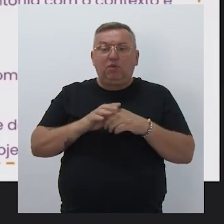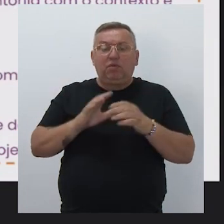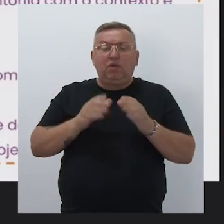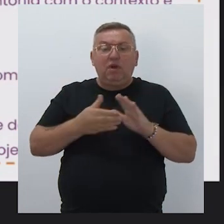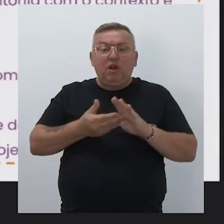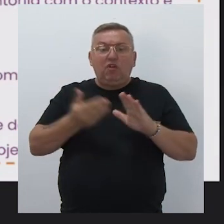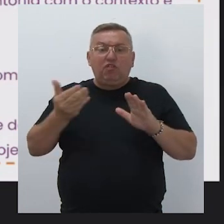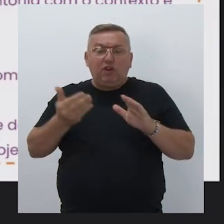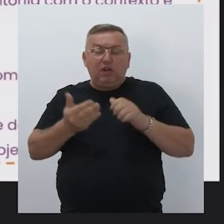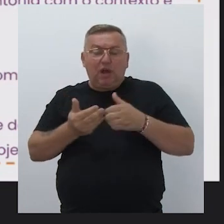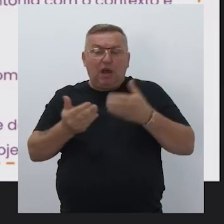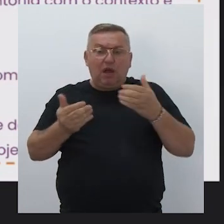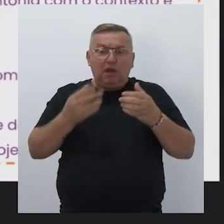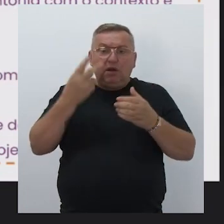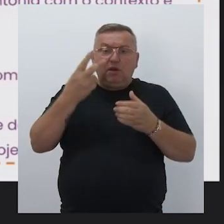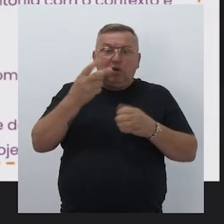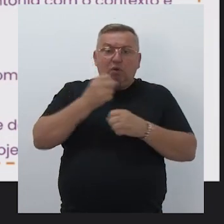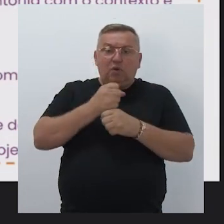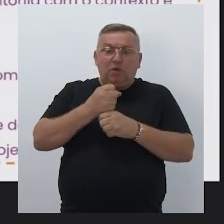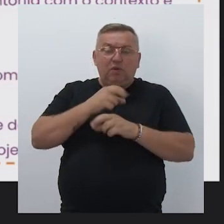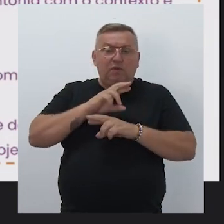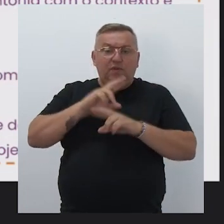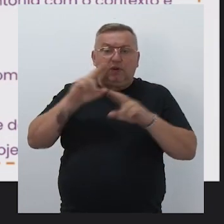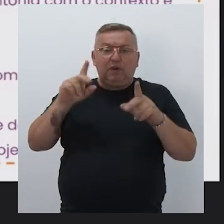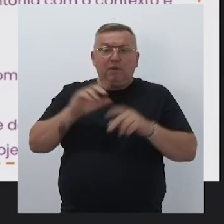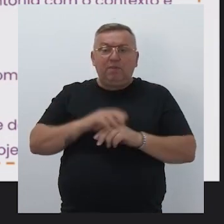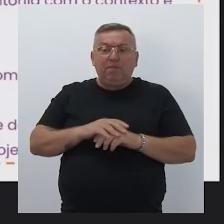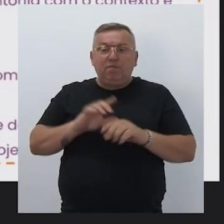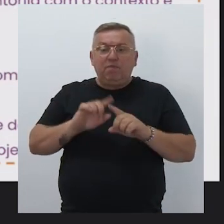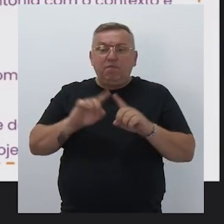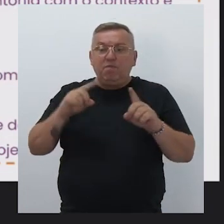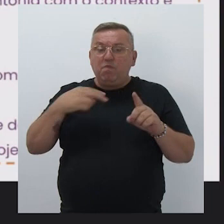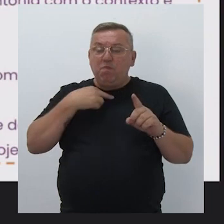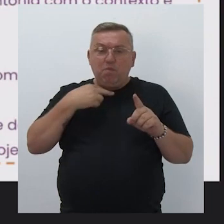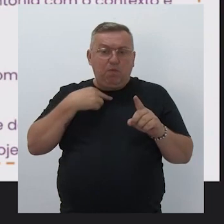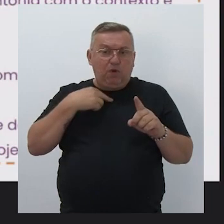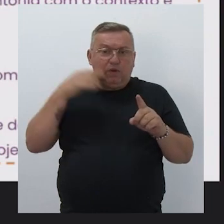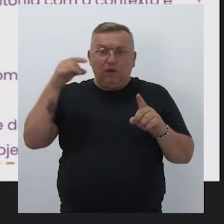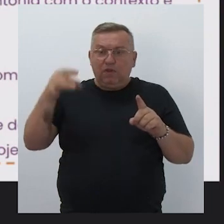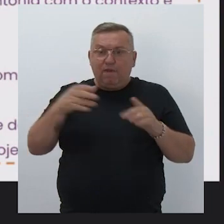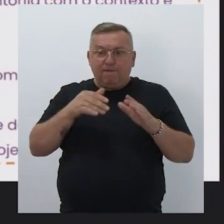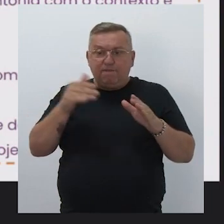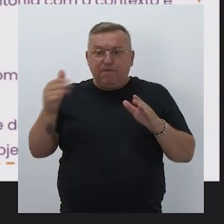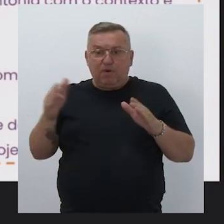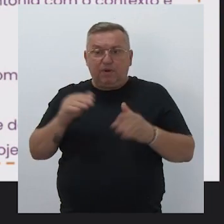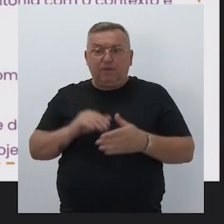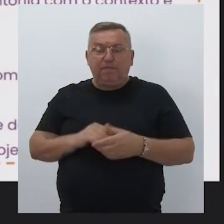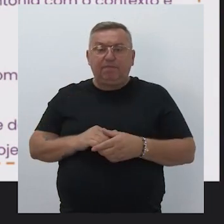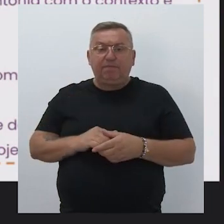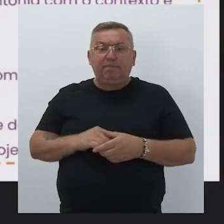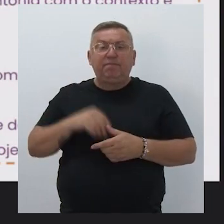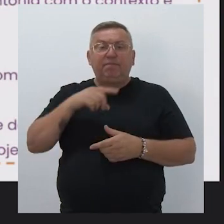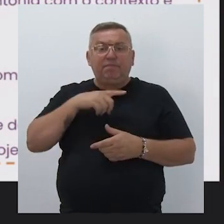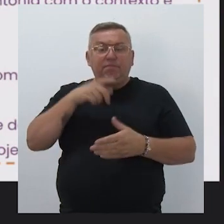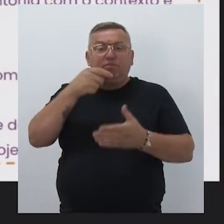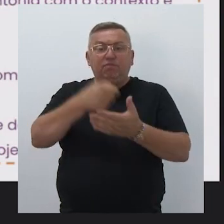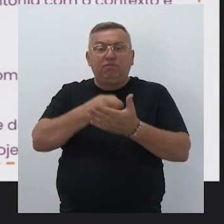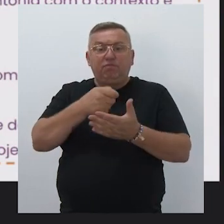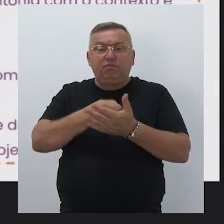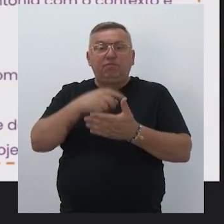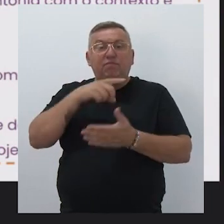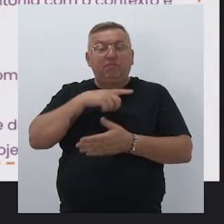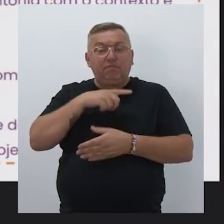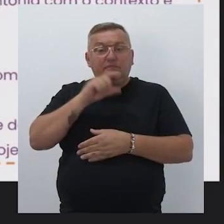a habilidade em 2 anos diferentes, mas não posso deixar nenhuma habilidade fora. Lá está a garantia de que